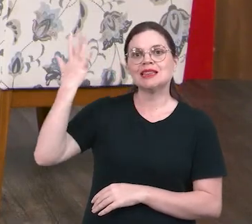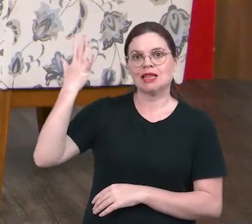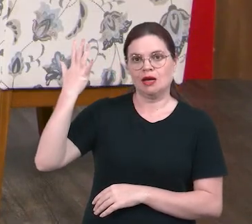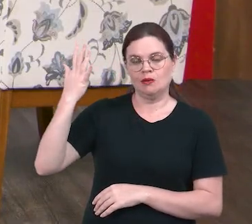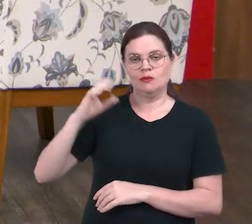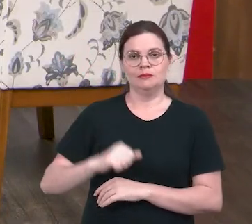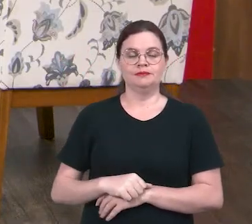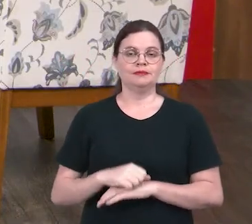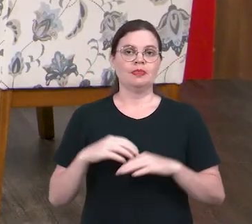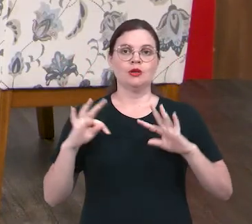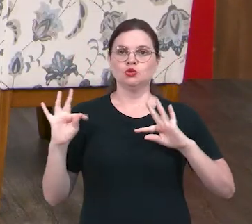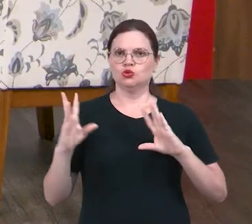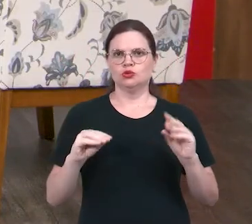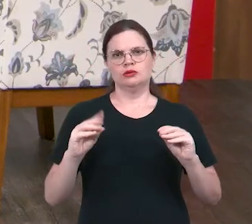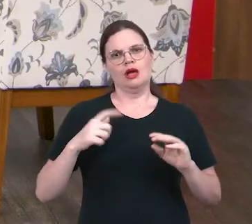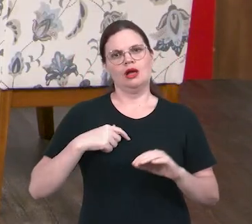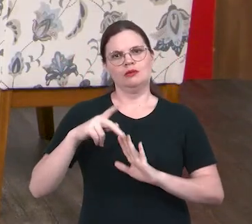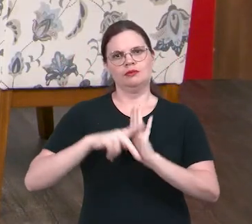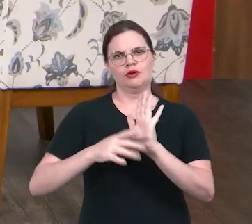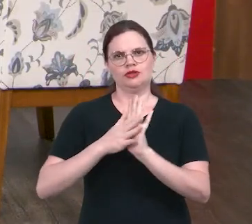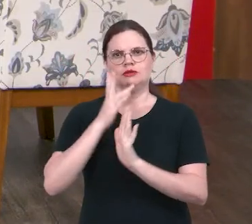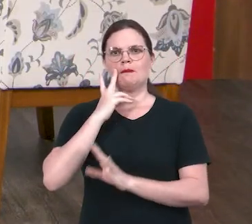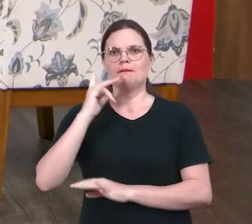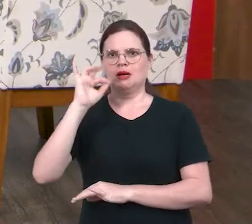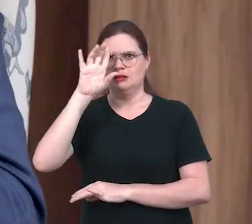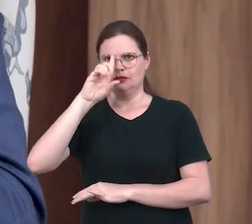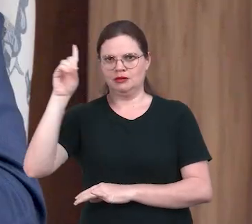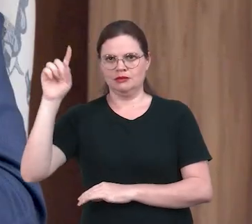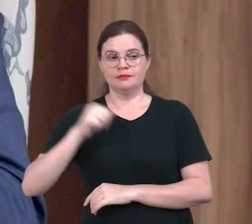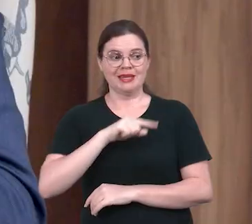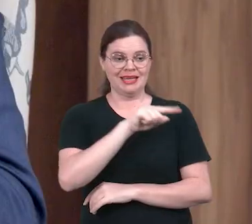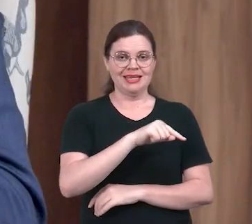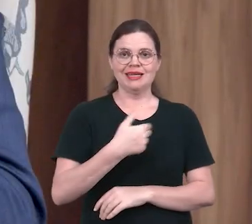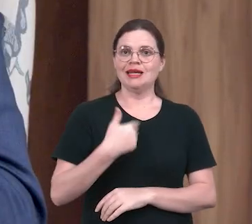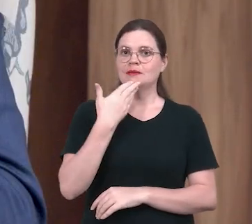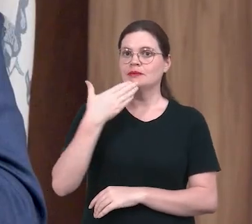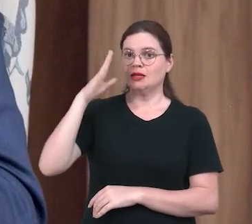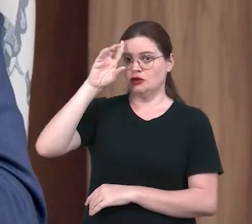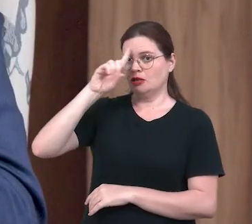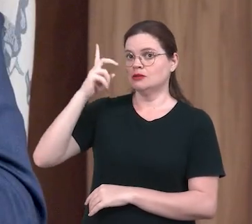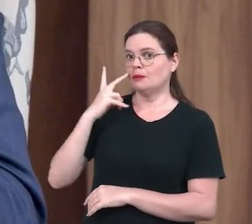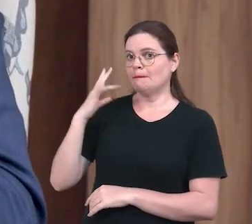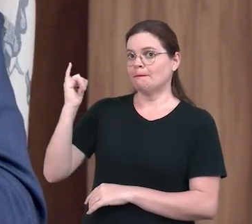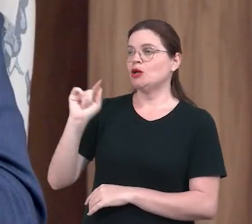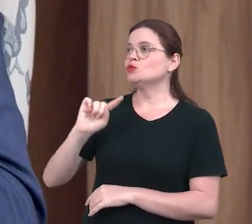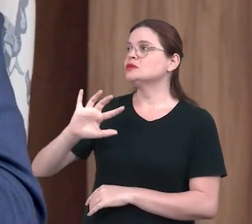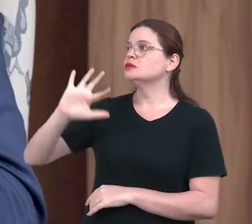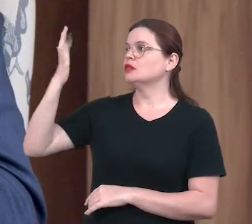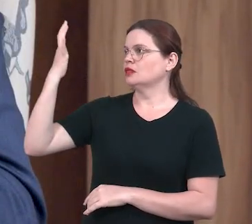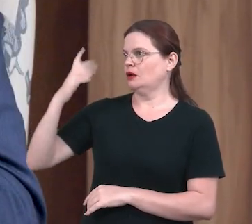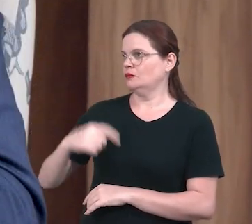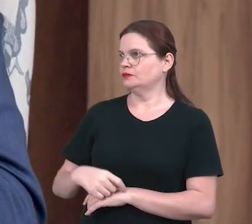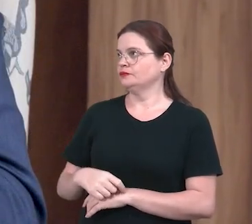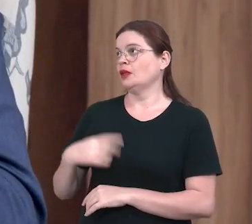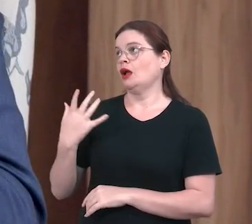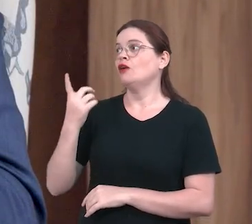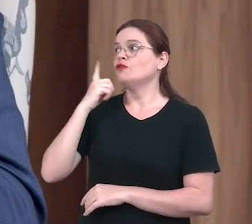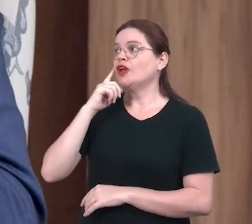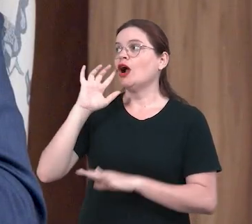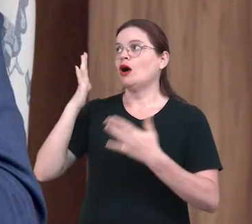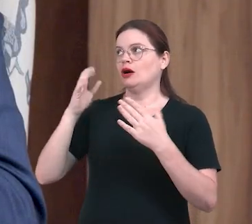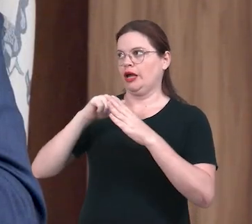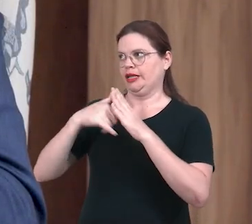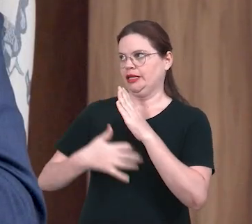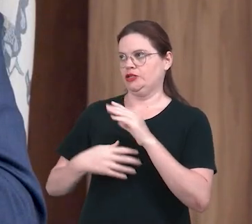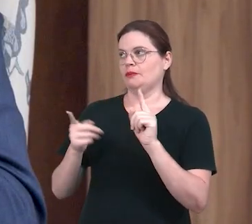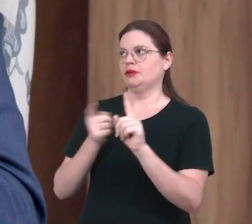E Abraão sabia disso. Então, Eliezer ele pede um sinal. E o sinal que ele pede é que ele queria que fosse uma moça que tirasse